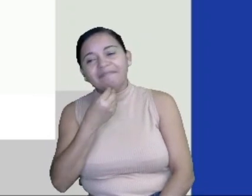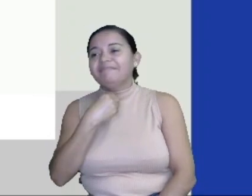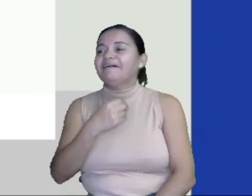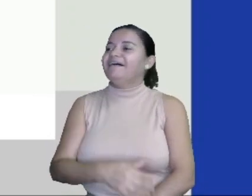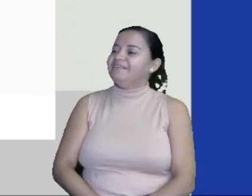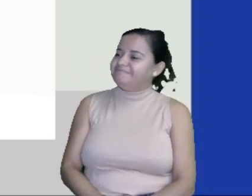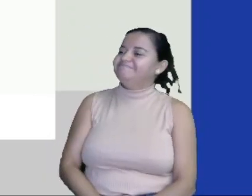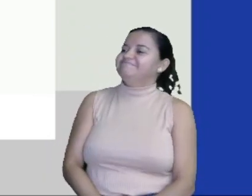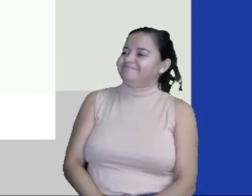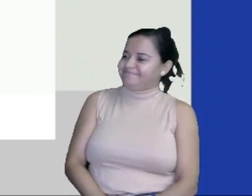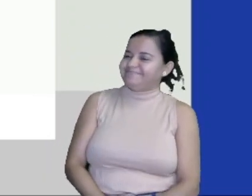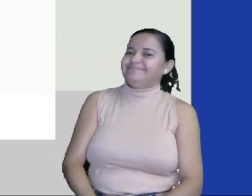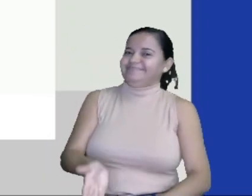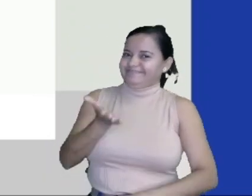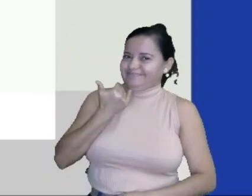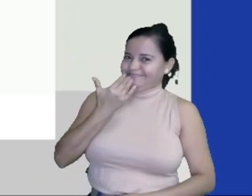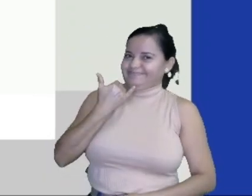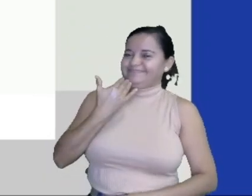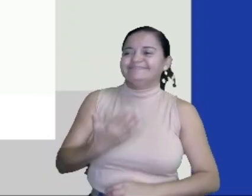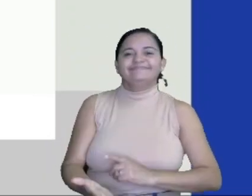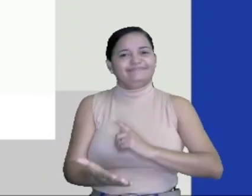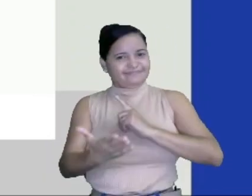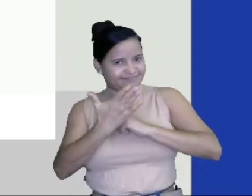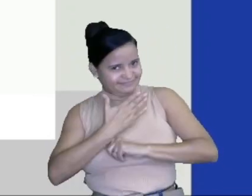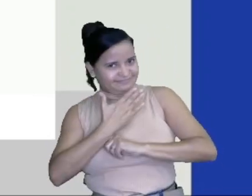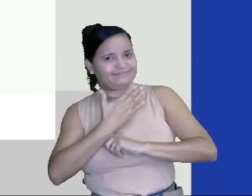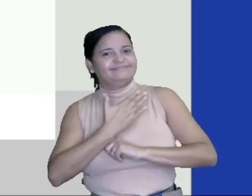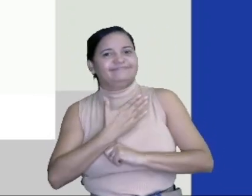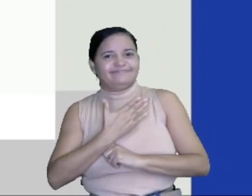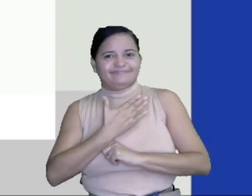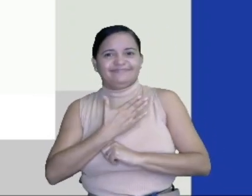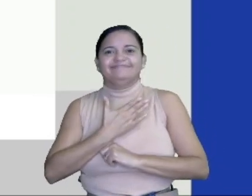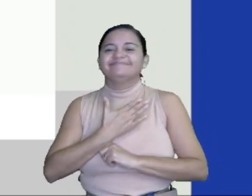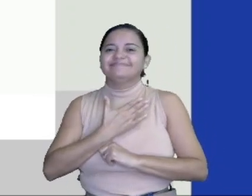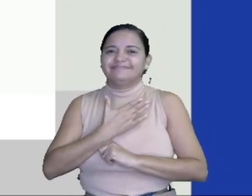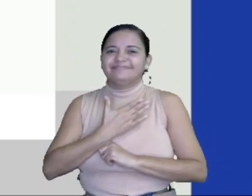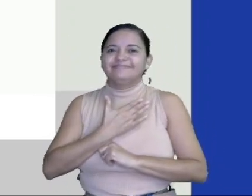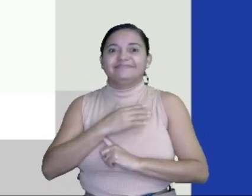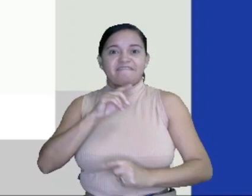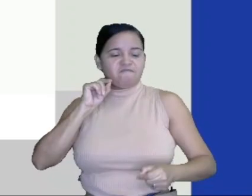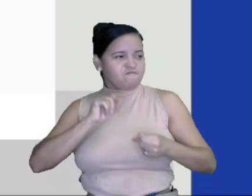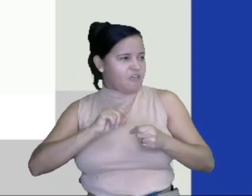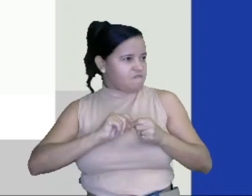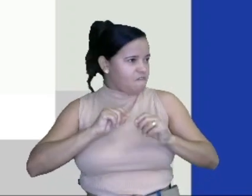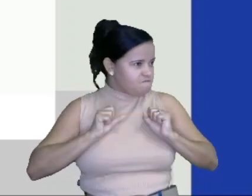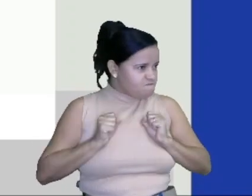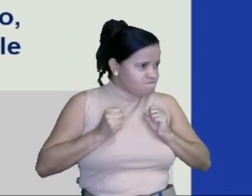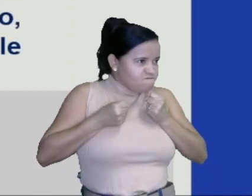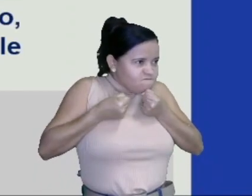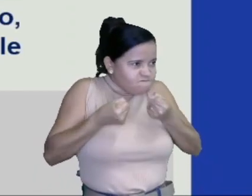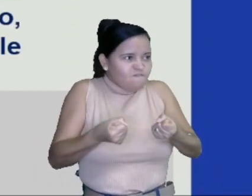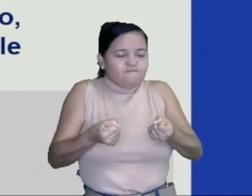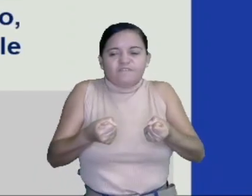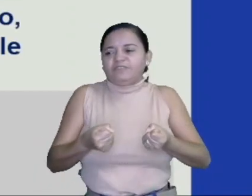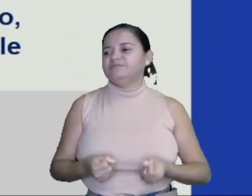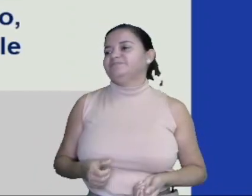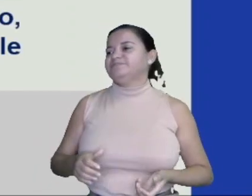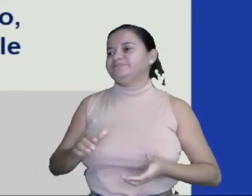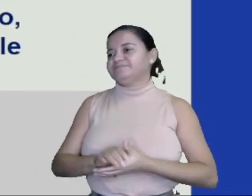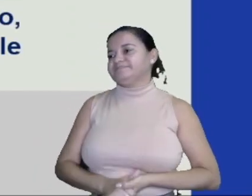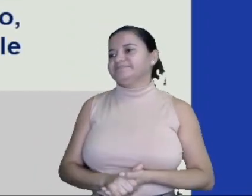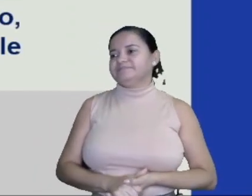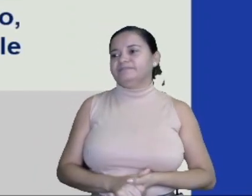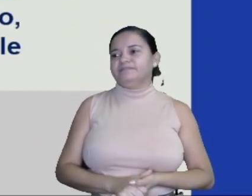Então, esses alimentos trazem para a gente essa energia, esse vigor para fazer as coisas, ok? E os